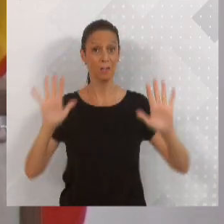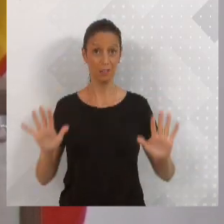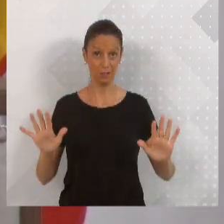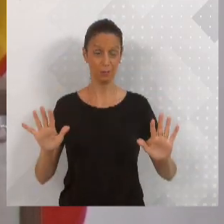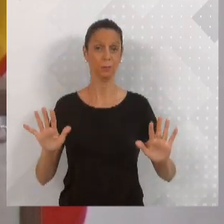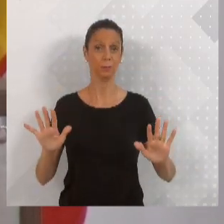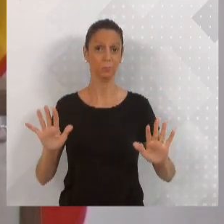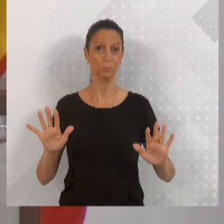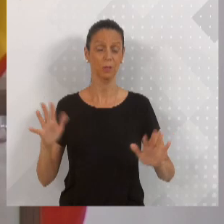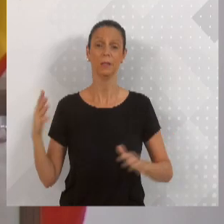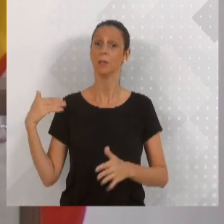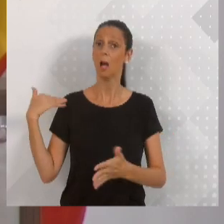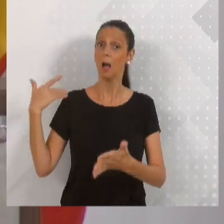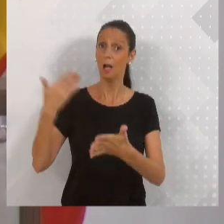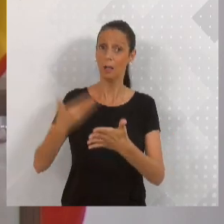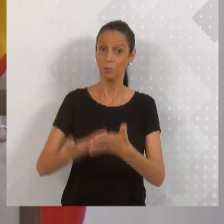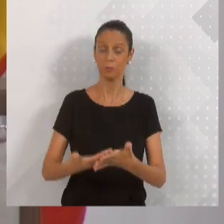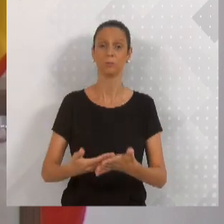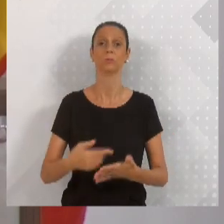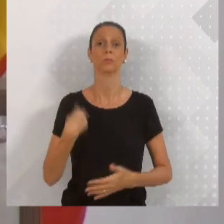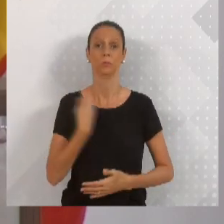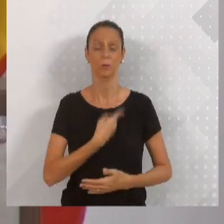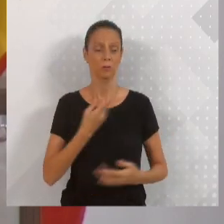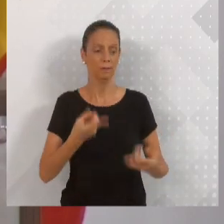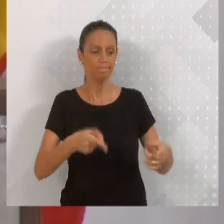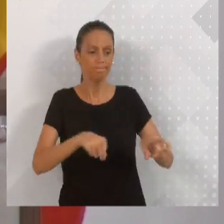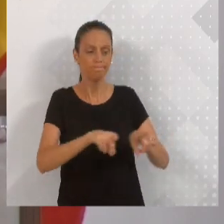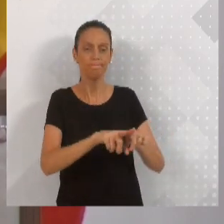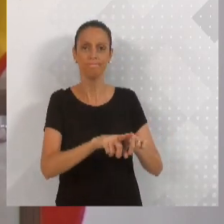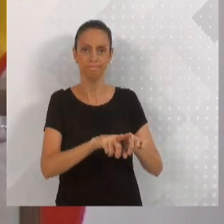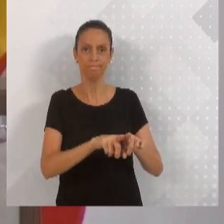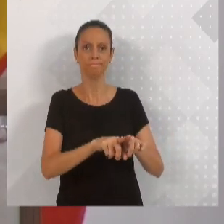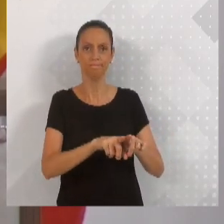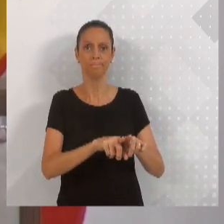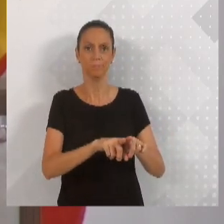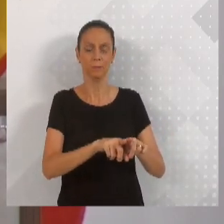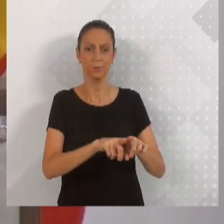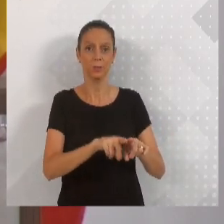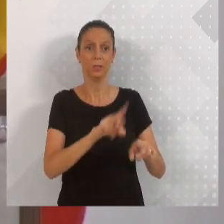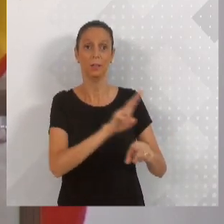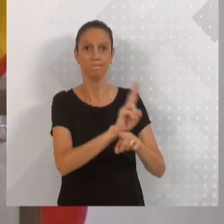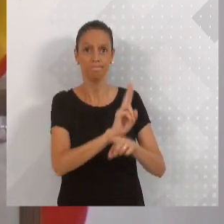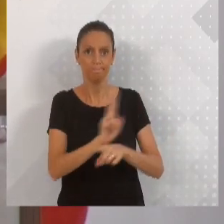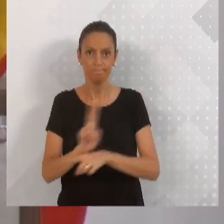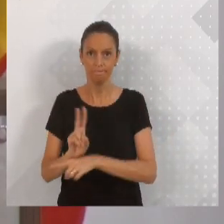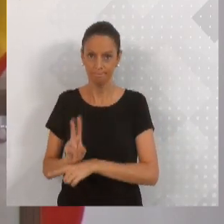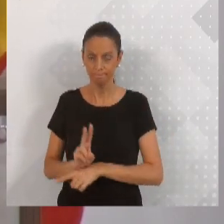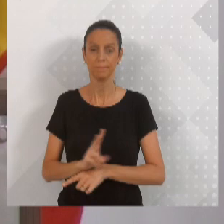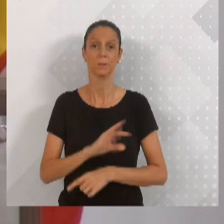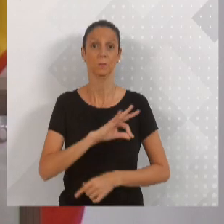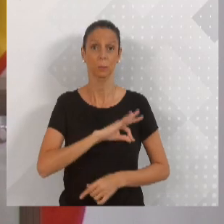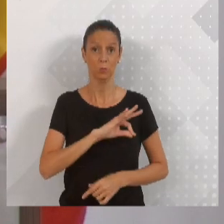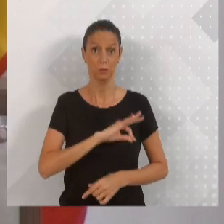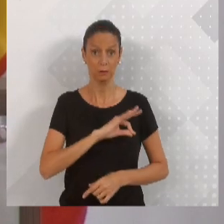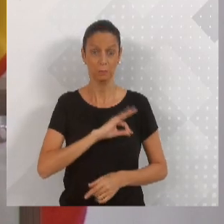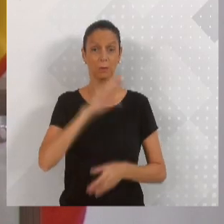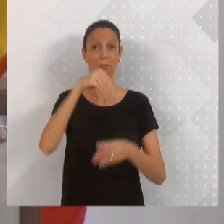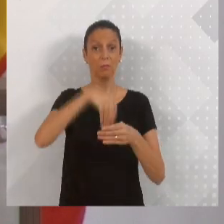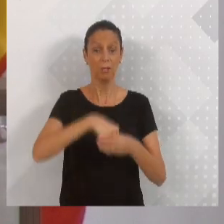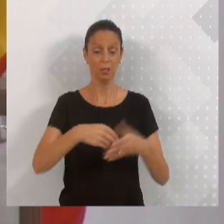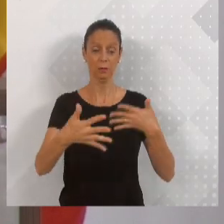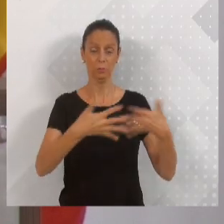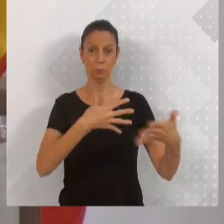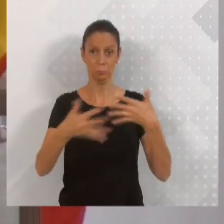nós realizamos esse convênio eh de reforço no policiamento ostensivo dos terminais